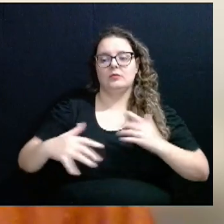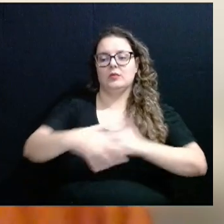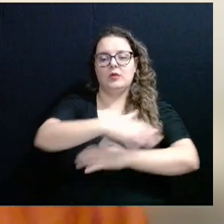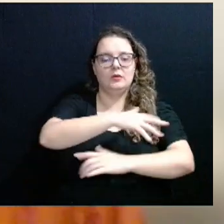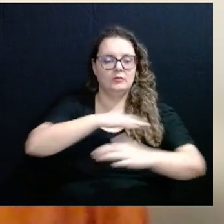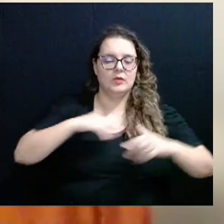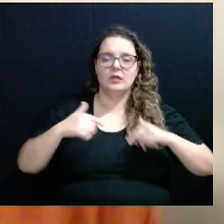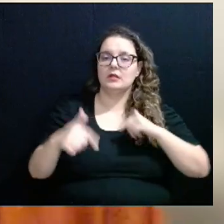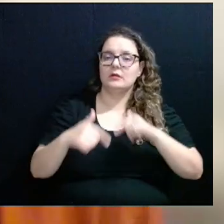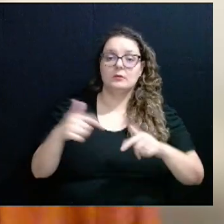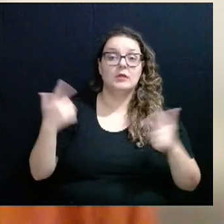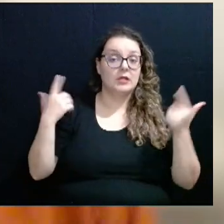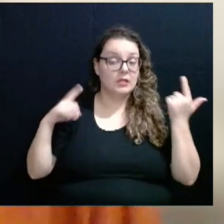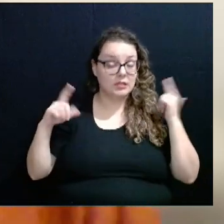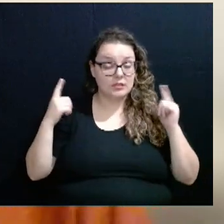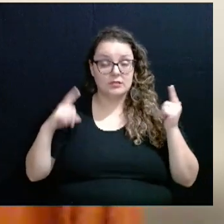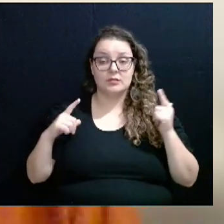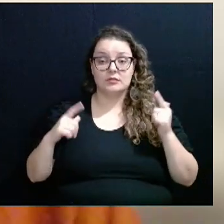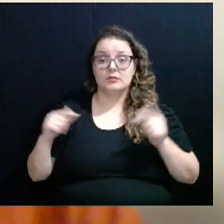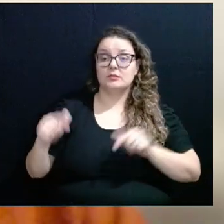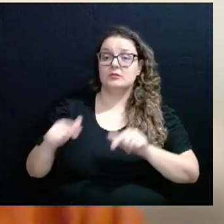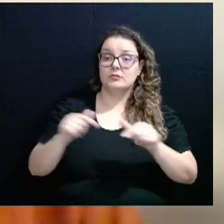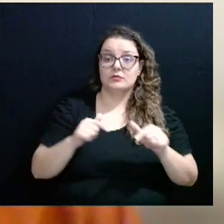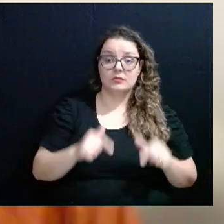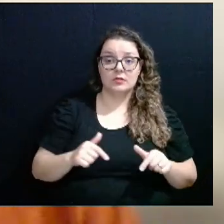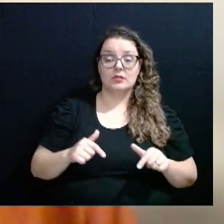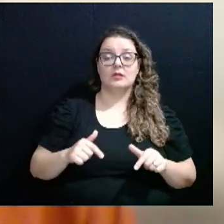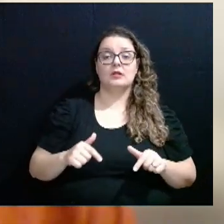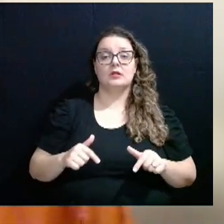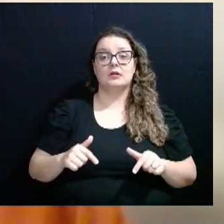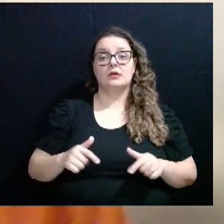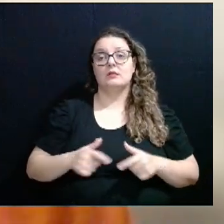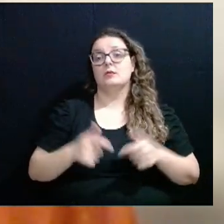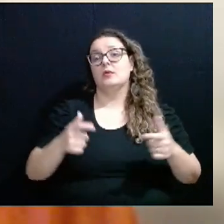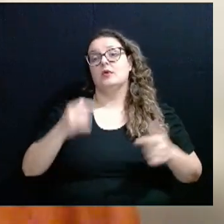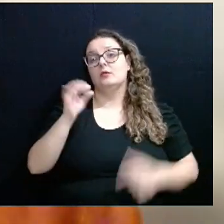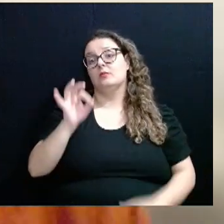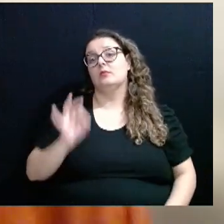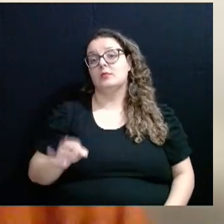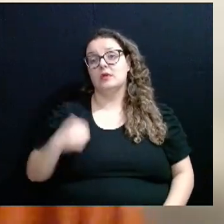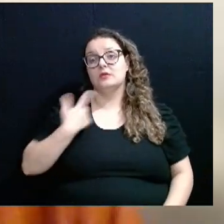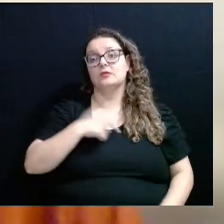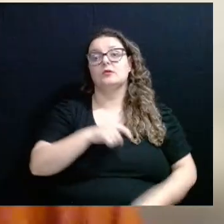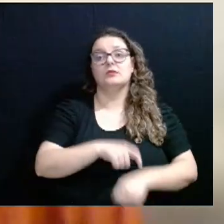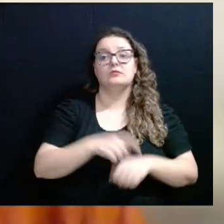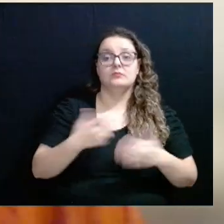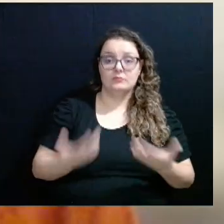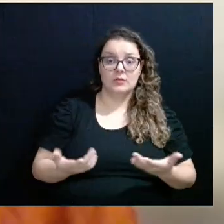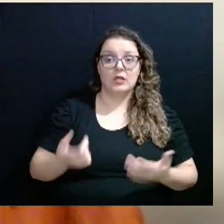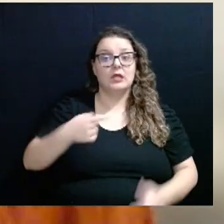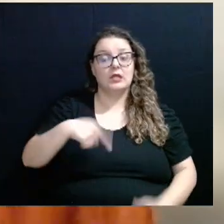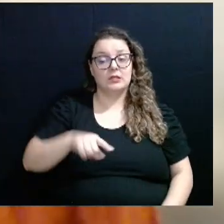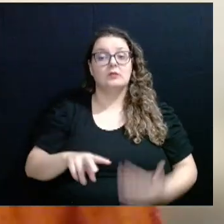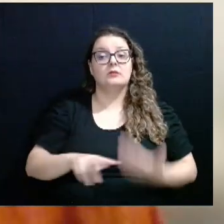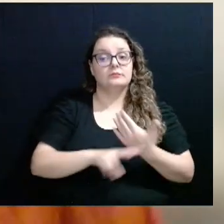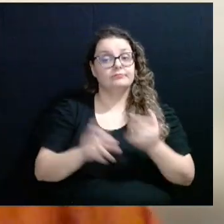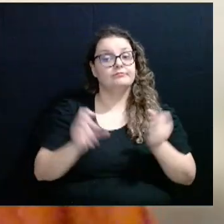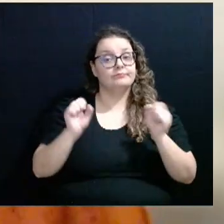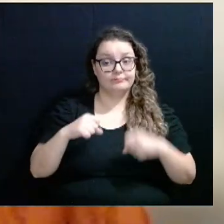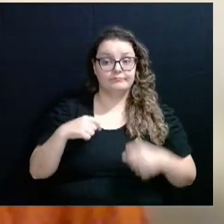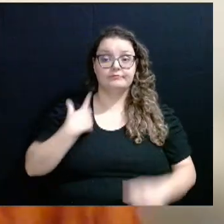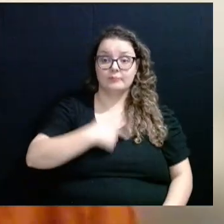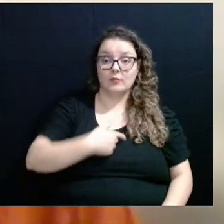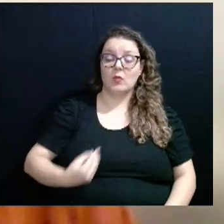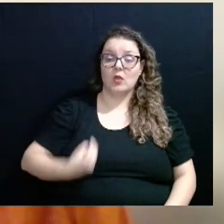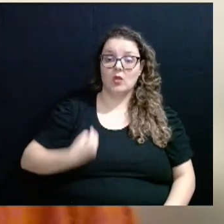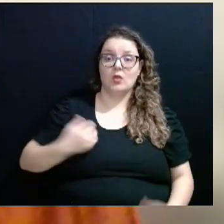lazer, são os locais onde a gente passa a maior parte do nosso tempo. Então, eles interferem na nossa vida, na nossa mobilidade